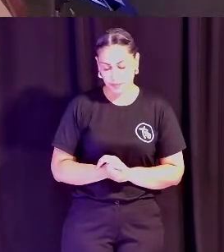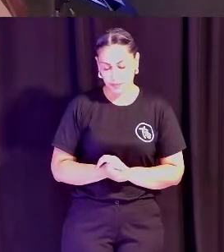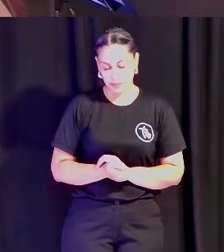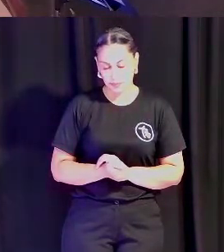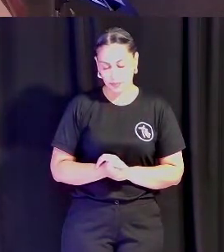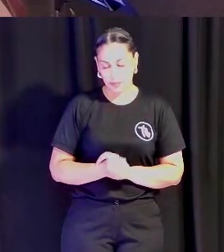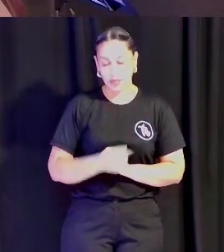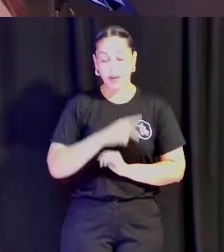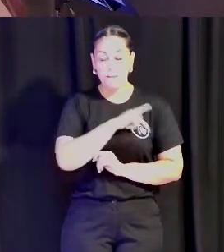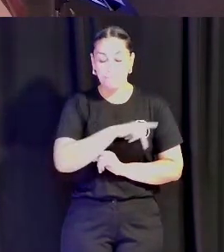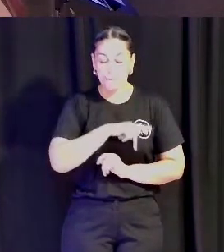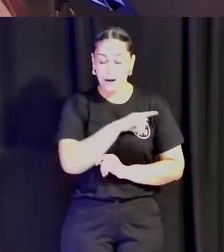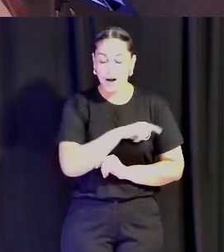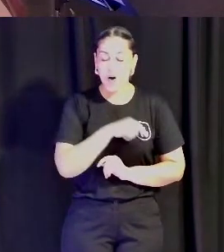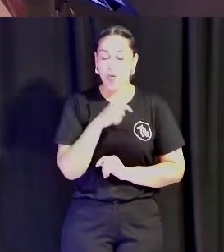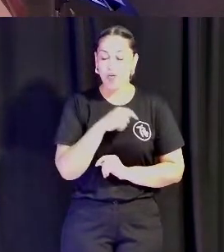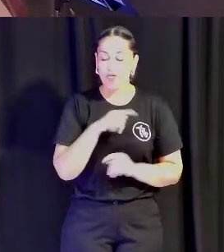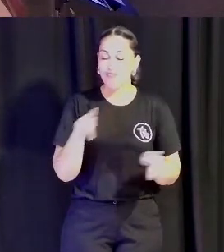Paulo aprendeu.